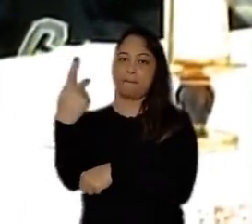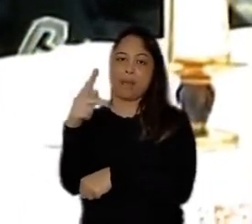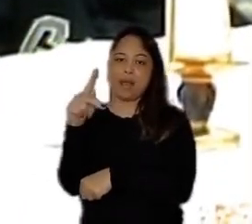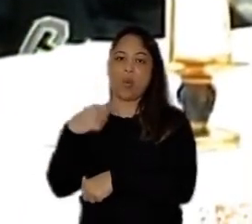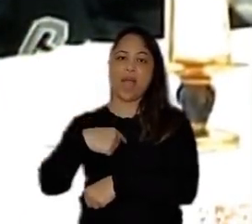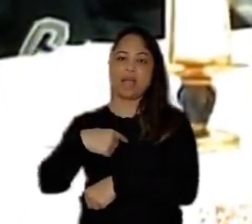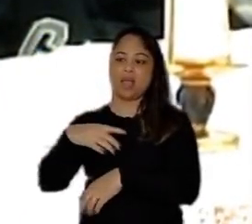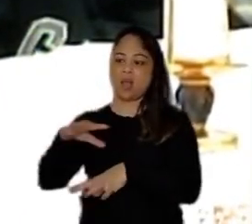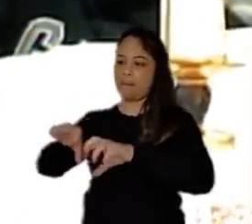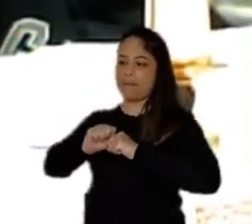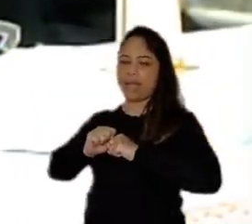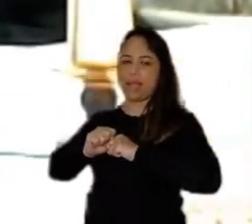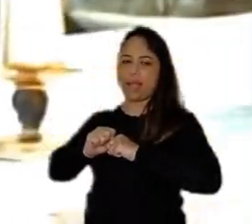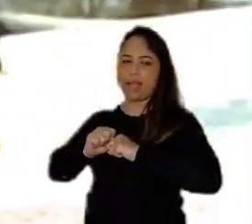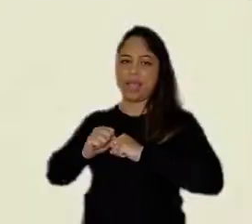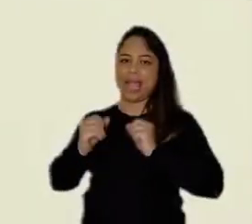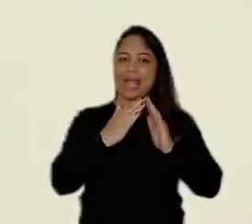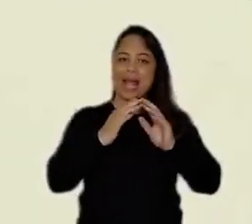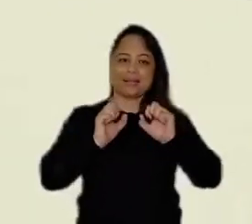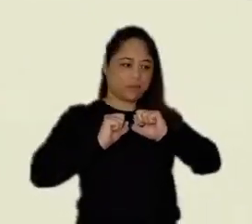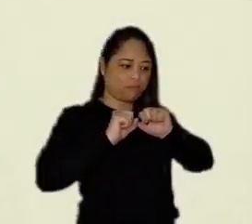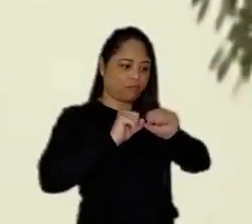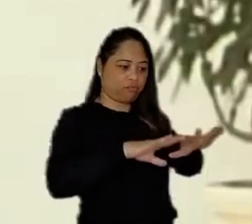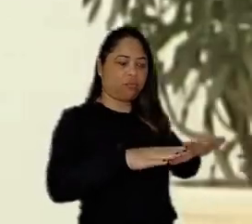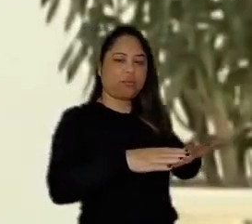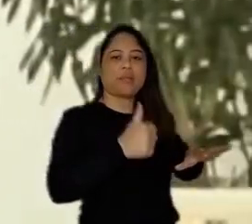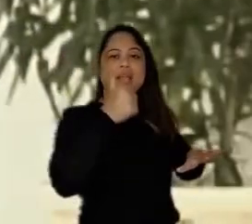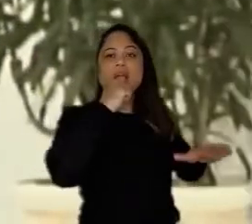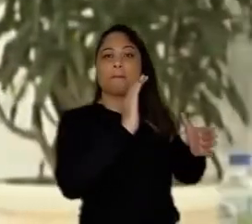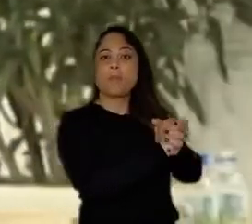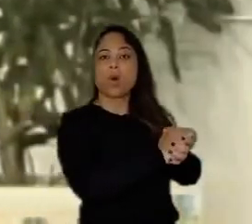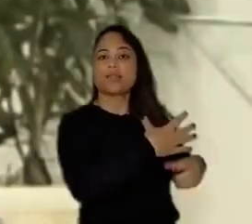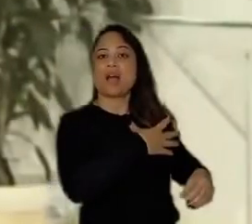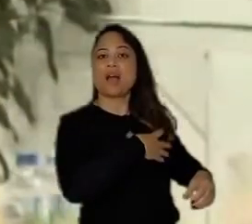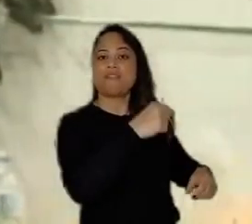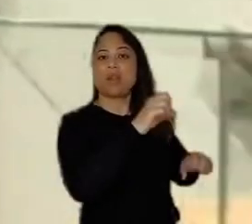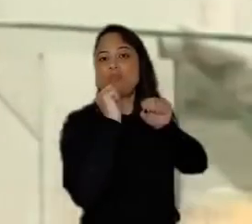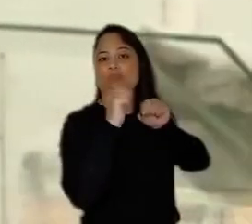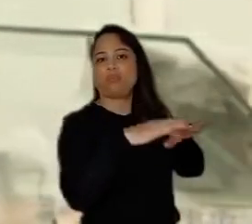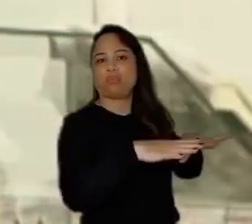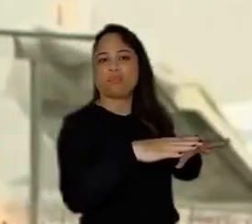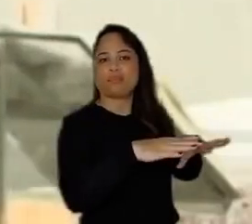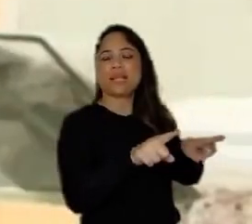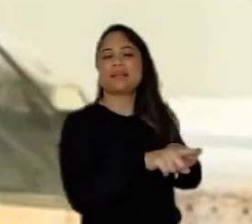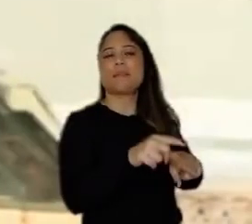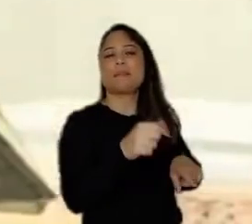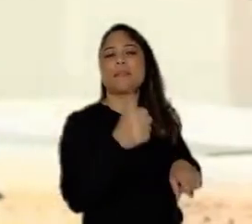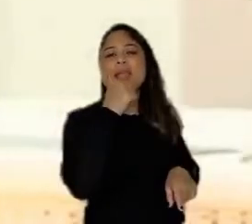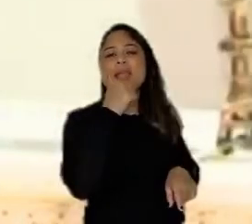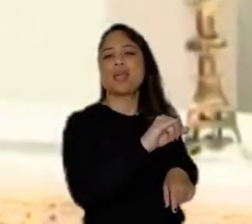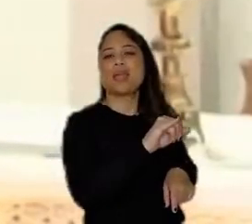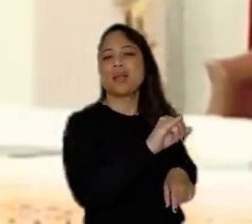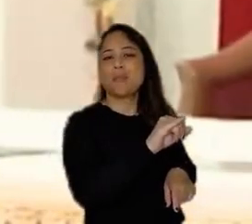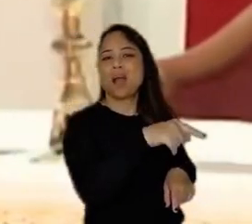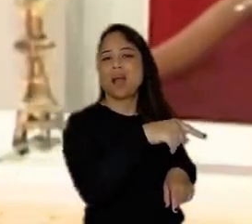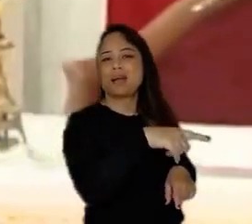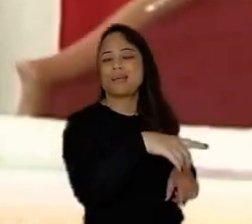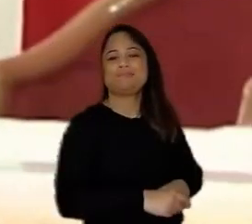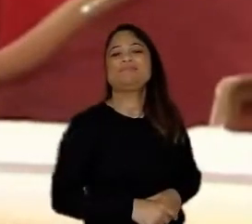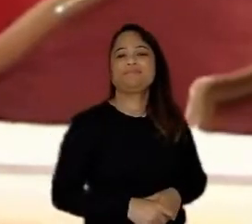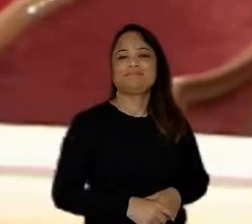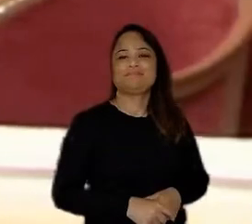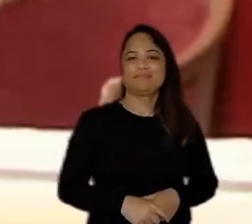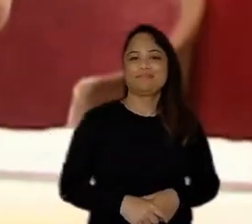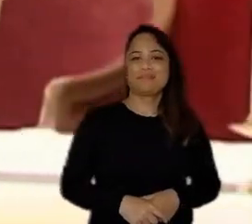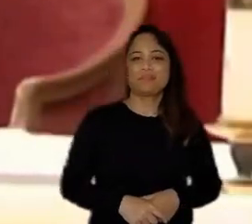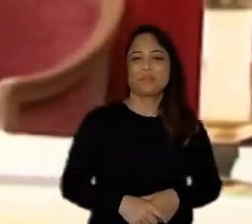Contaminei minha esposa e minhas filhas. A gente viveu dias de terror. A minha irmã foi contaminada, 2 dias